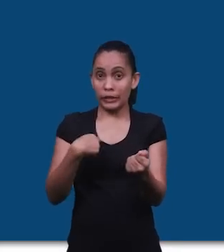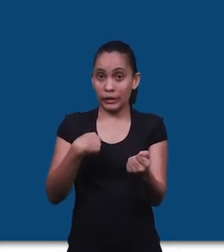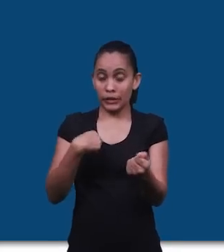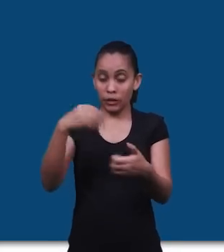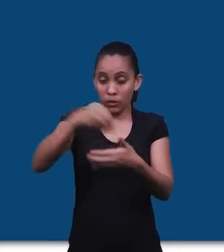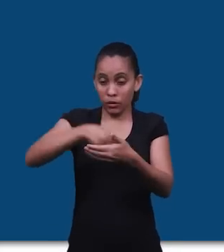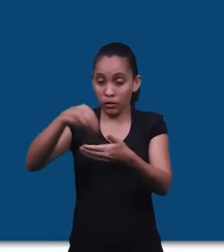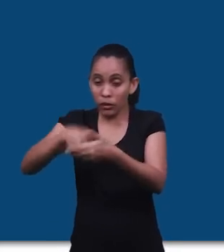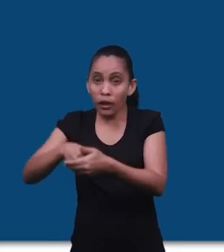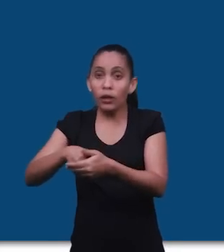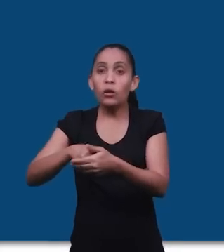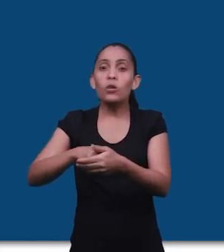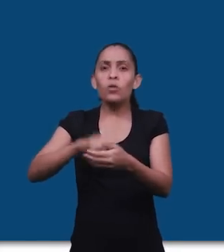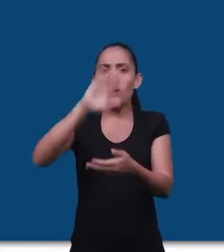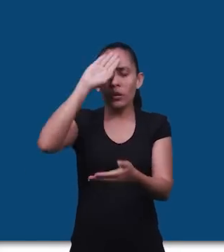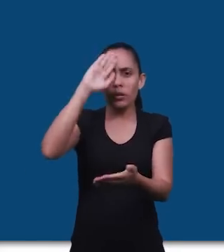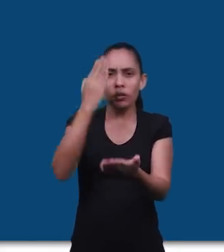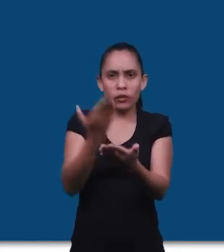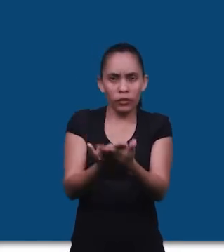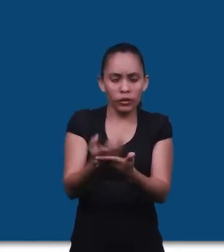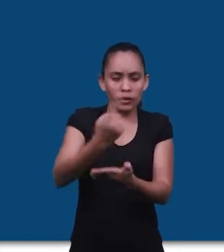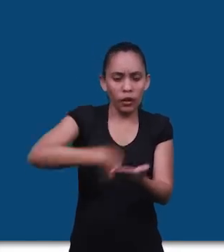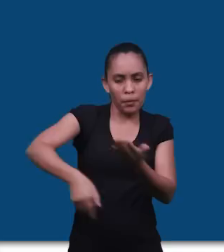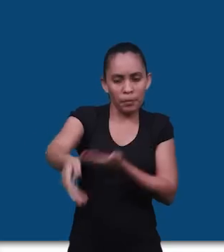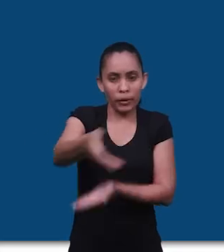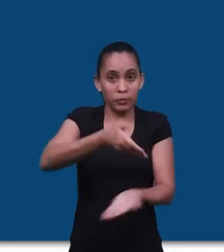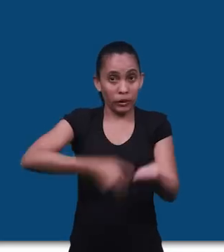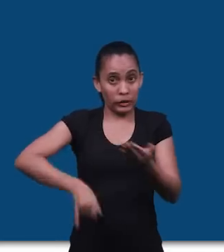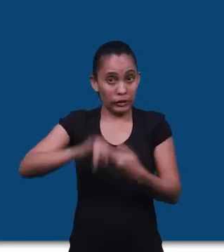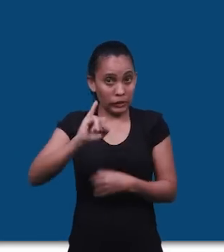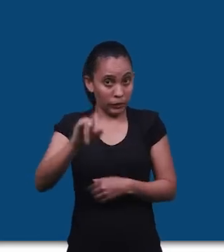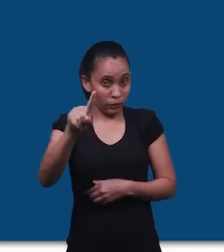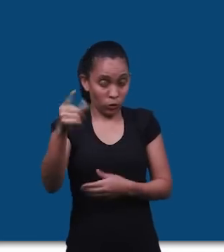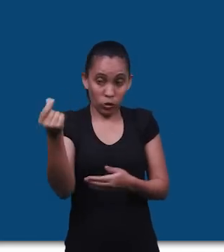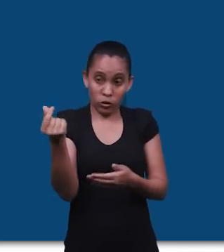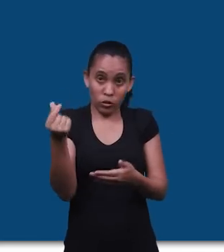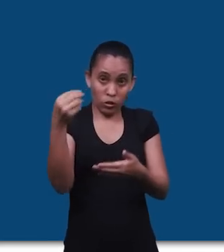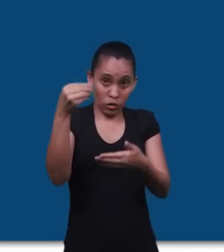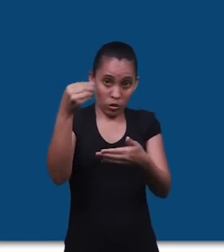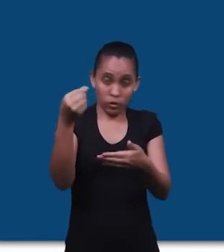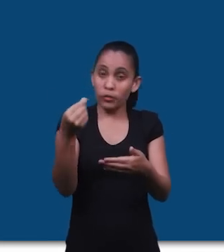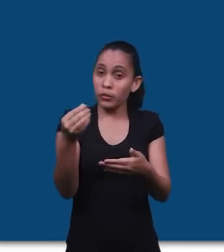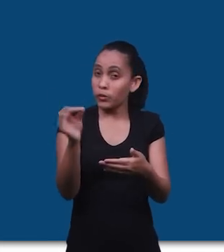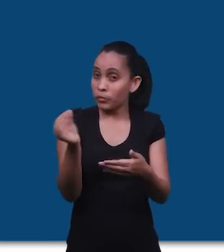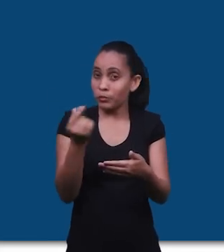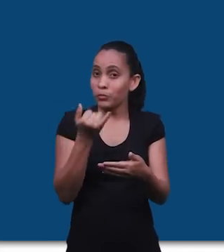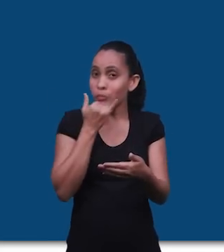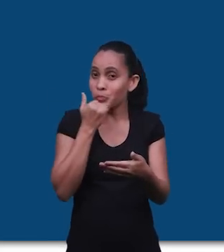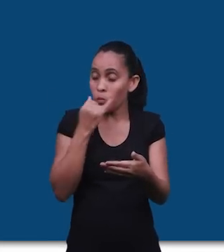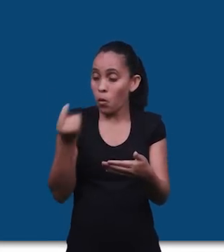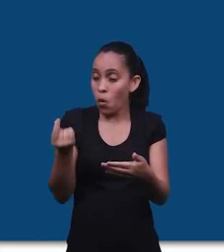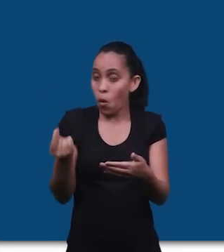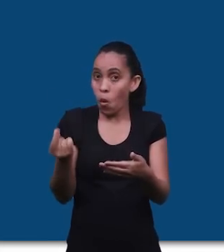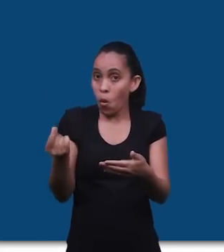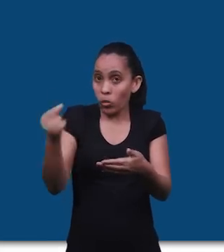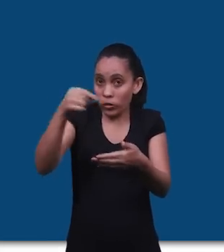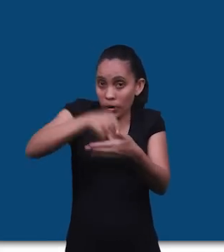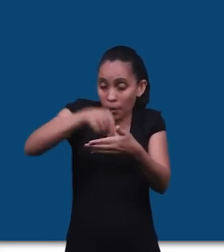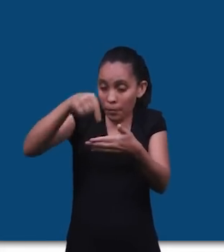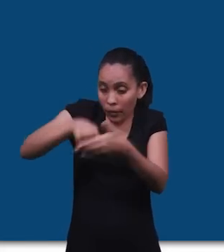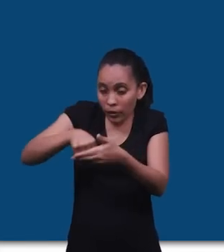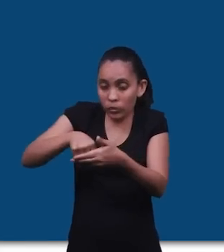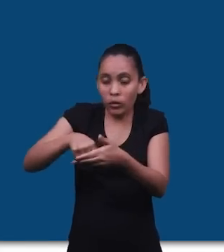debulha deve debulhar com esperança de ser participante. Se nós vos semeamos as coisas espirituais, será muito que de